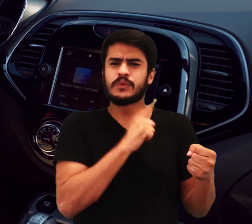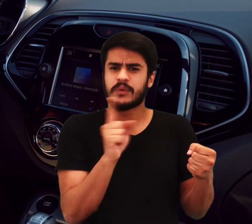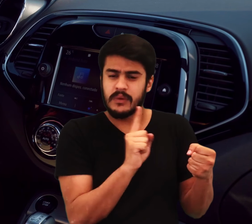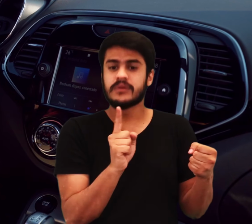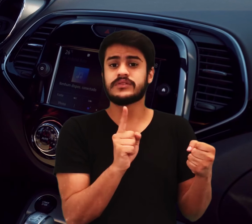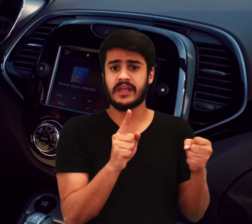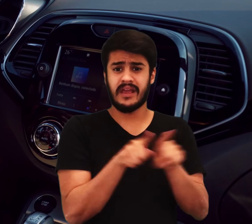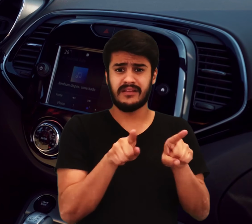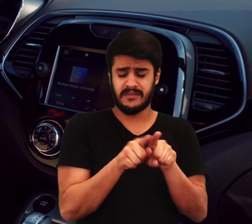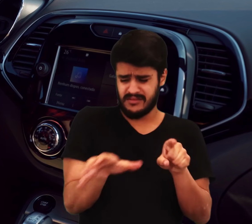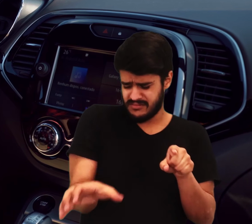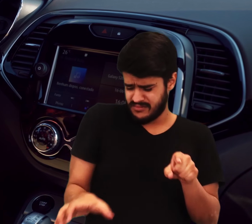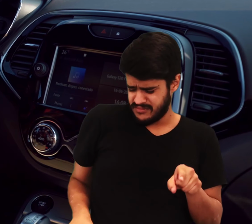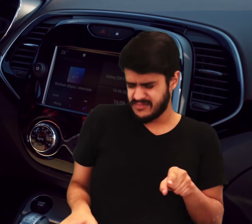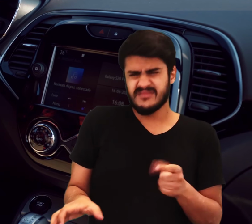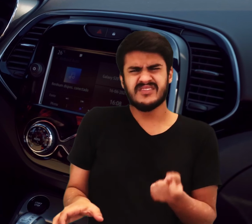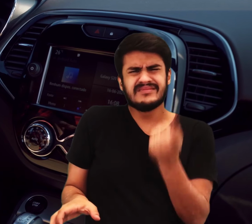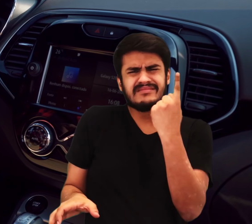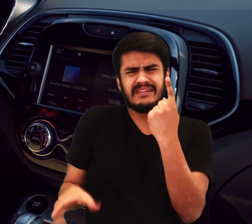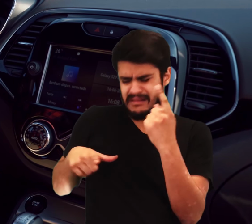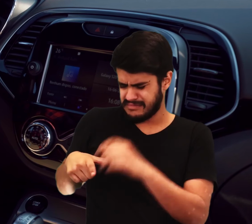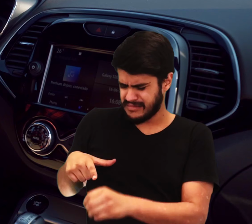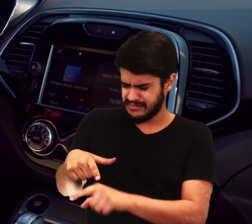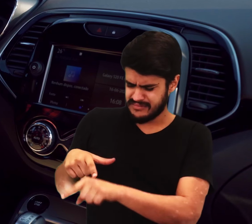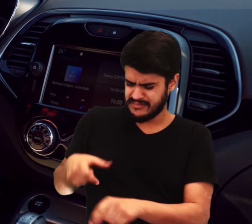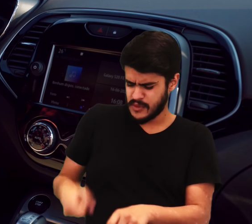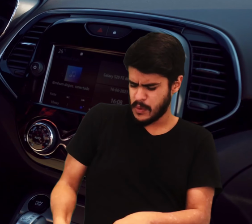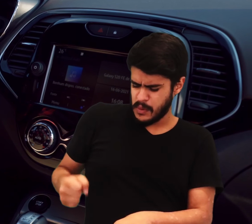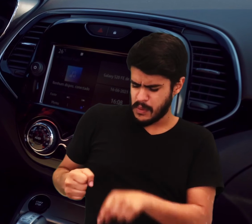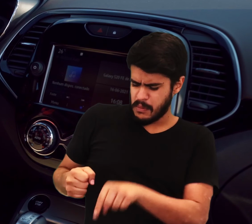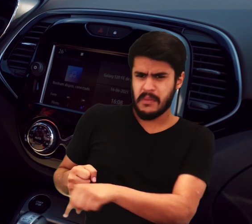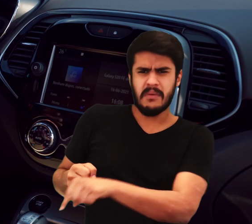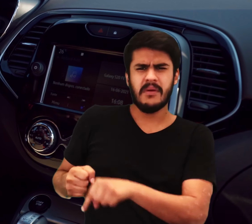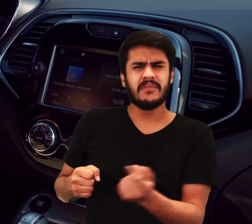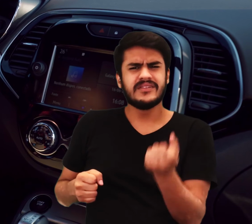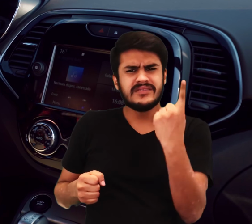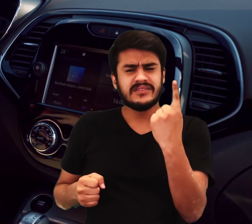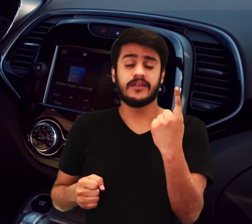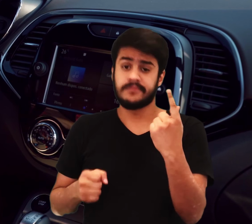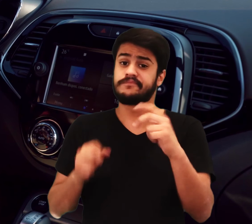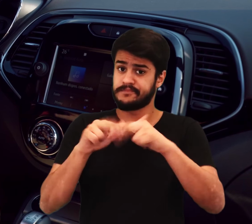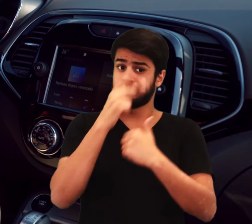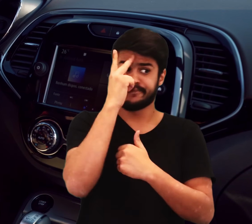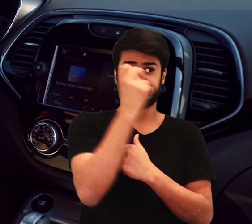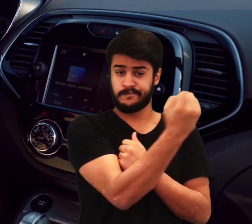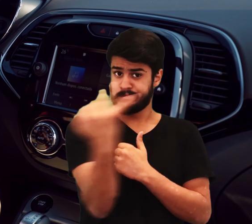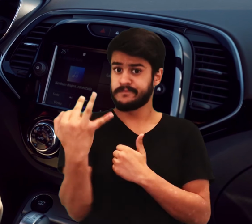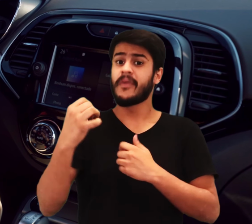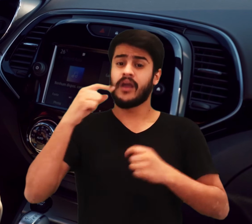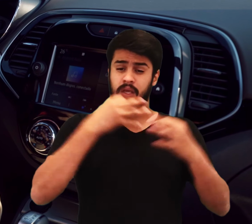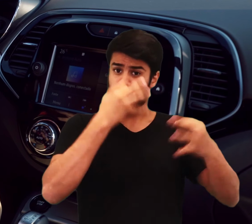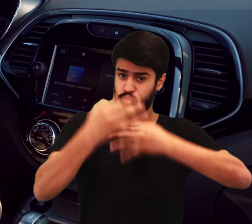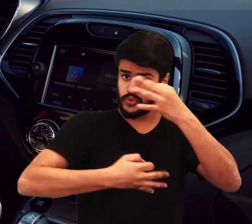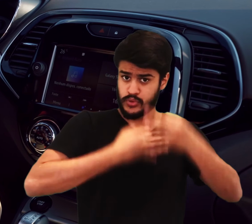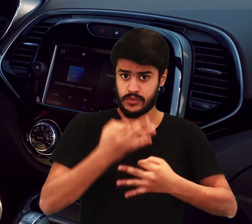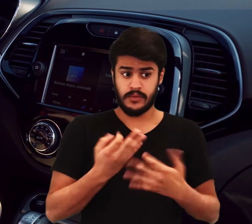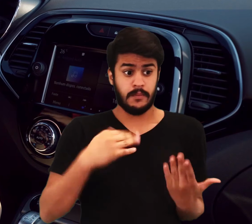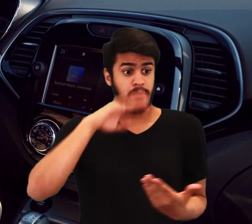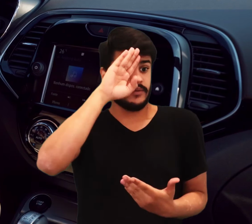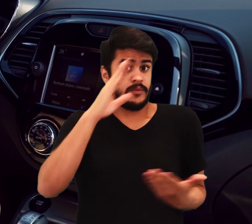direção, um console com as teclas esquisitas escondidas embaixo do freio de estacionamento. Então tinha algumas coisas que realmente precisava melhorar,